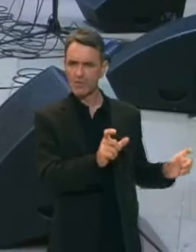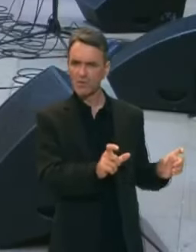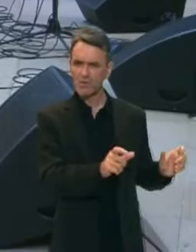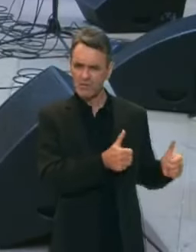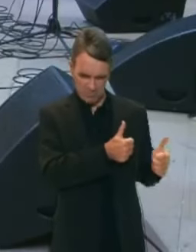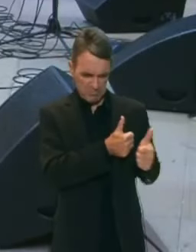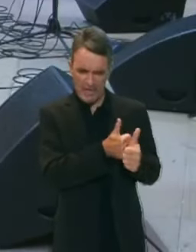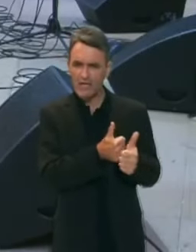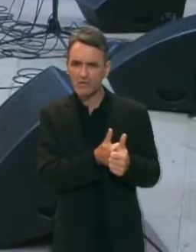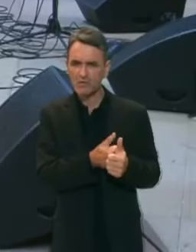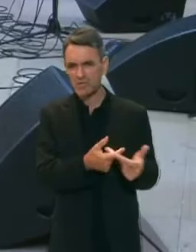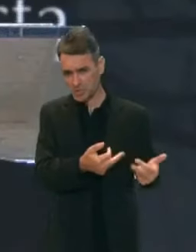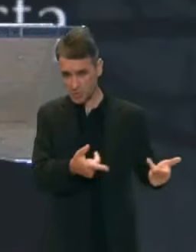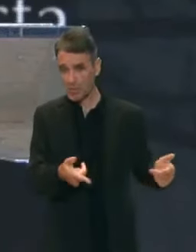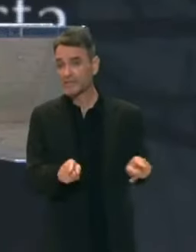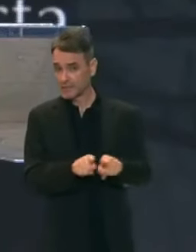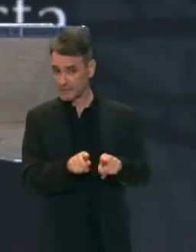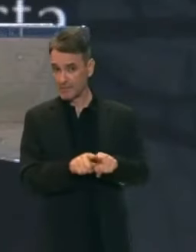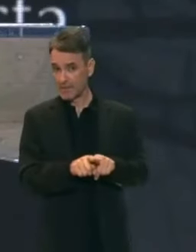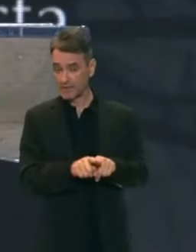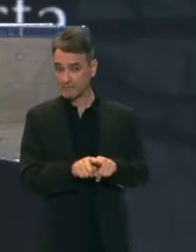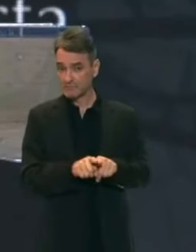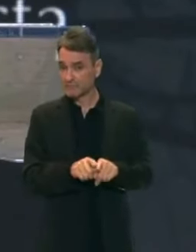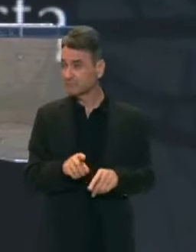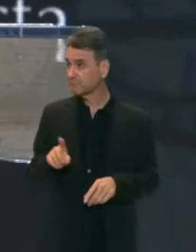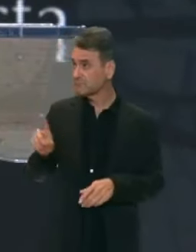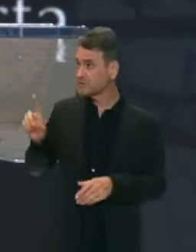as coisas do que Deus.